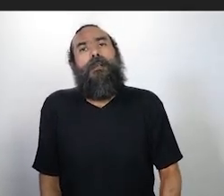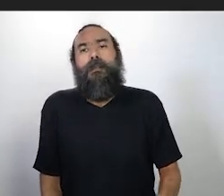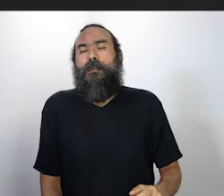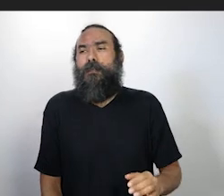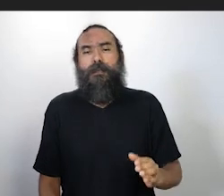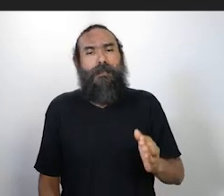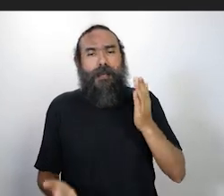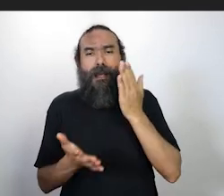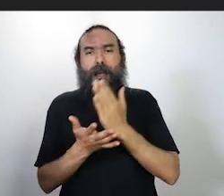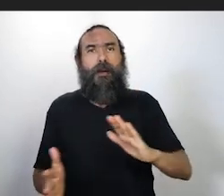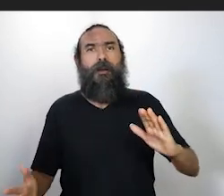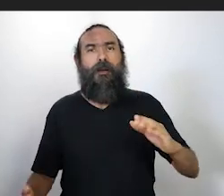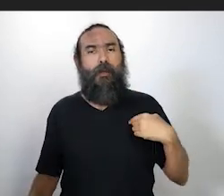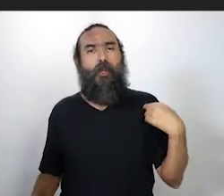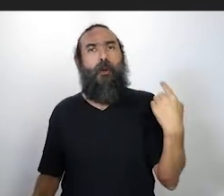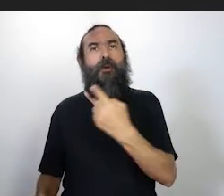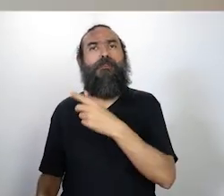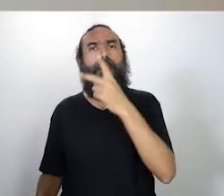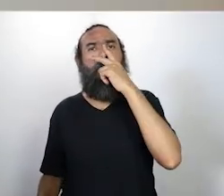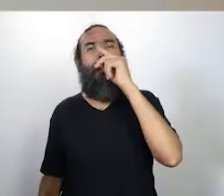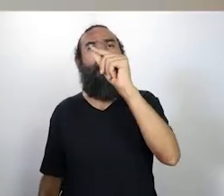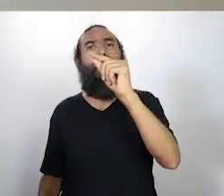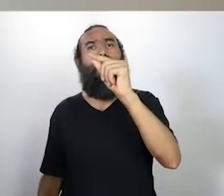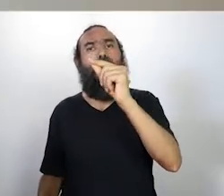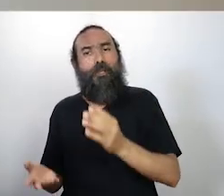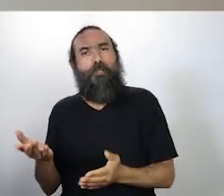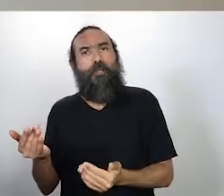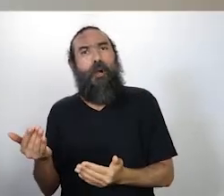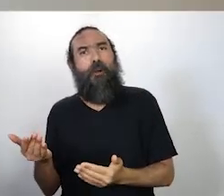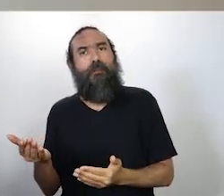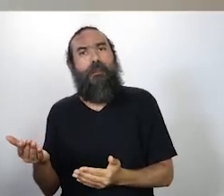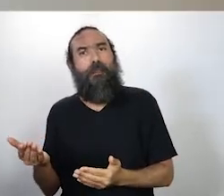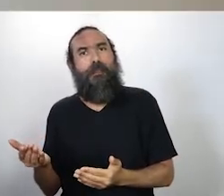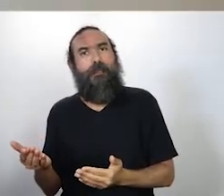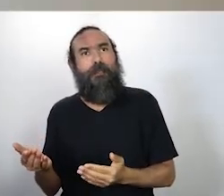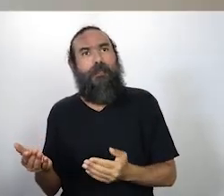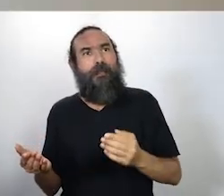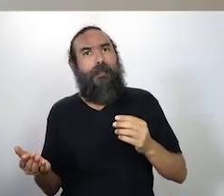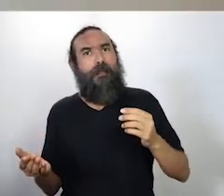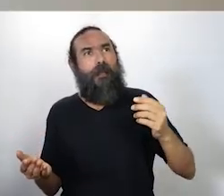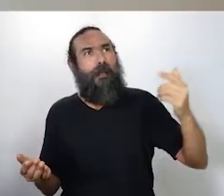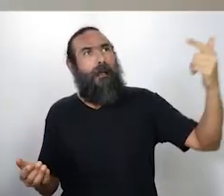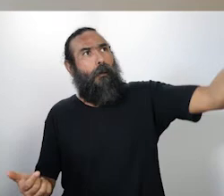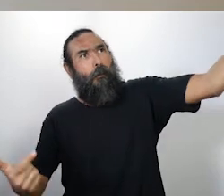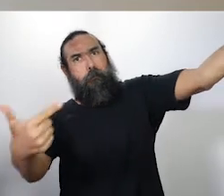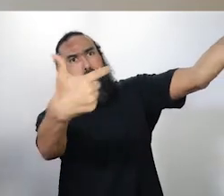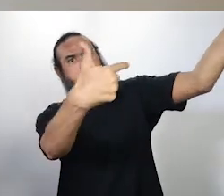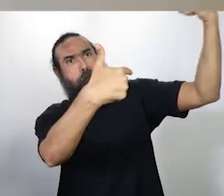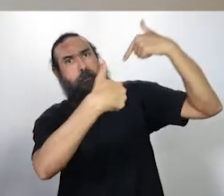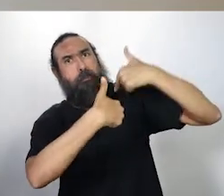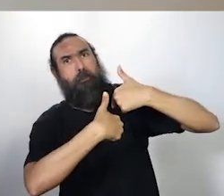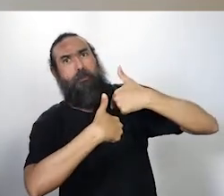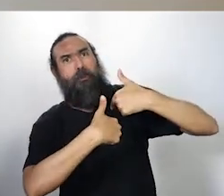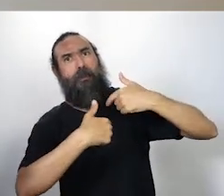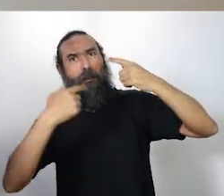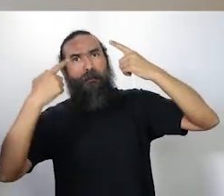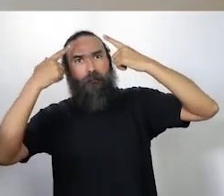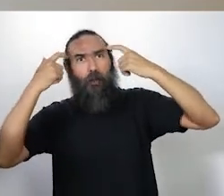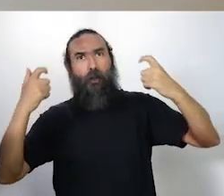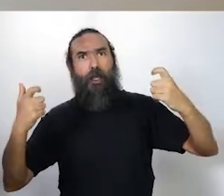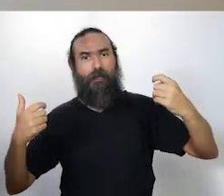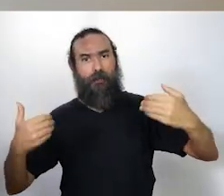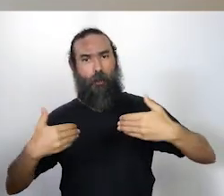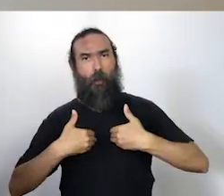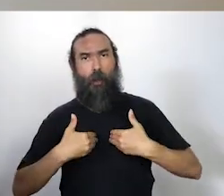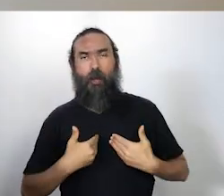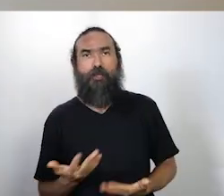basta de a gente estar andando o tempo inteiro com um alvo no meio da testa ou nas costas, porque